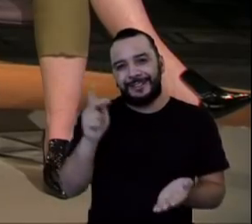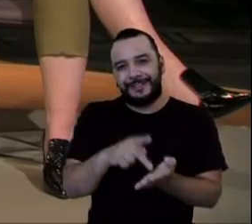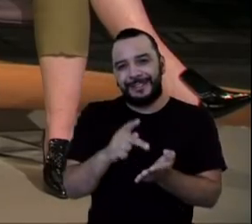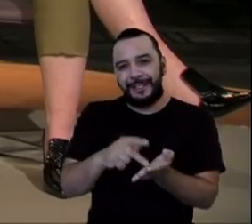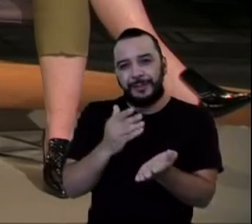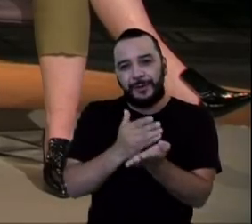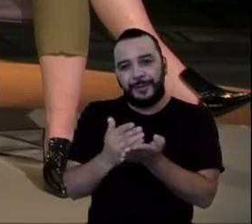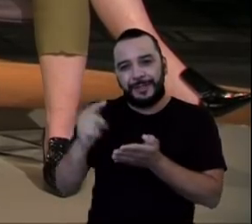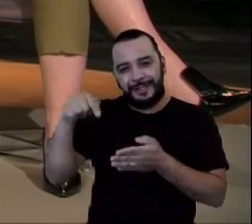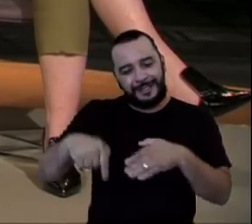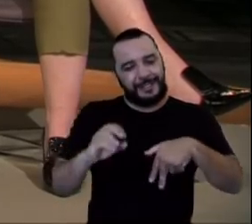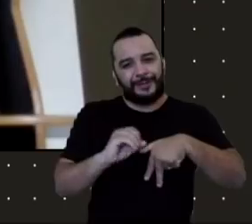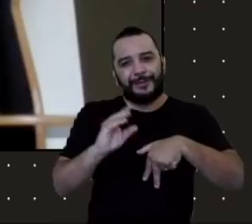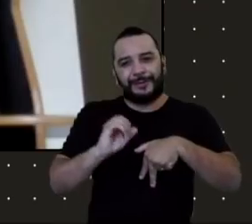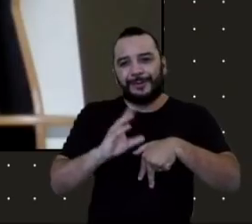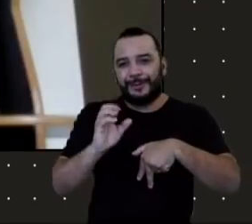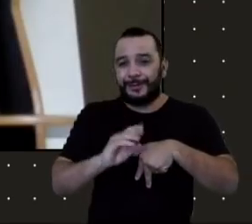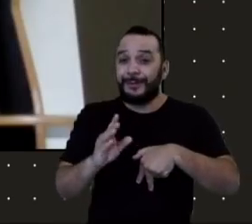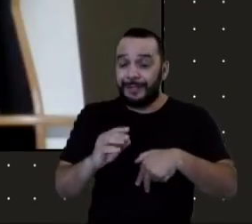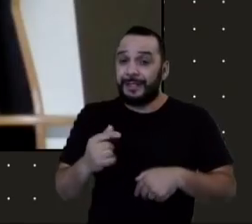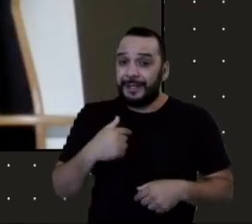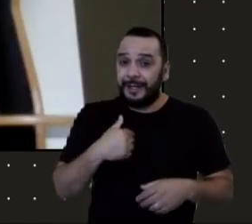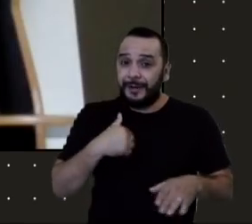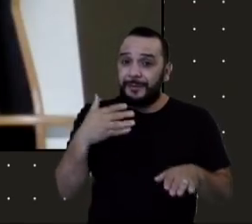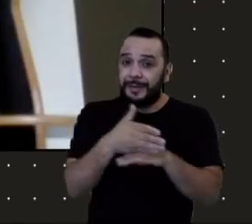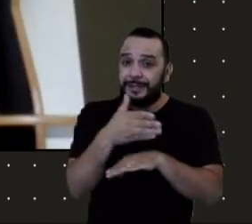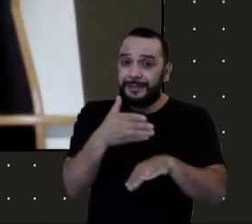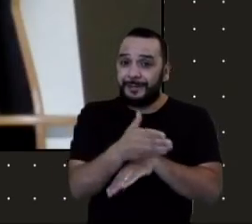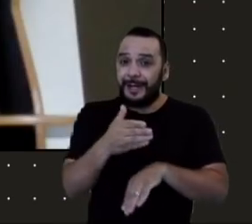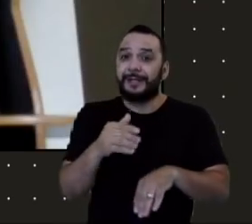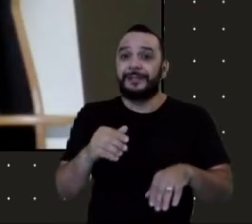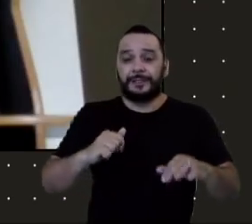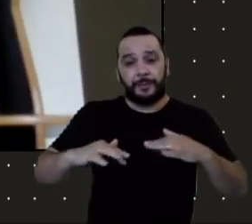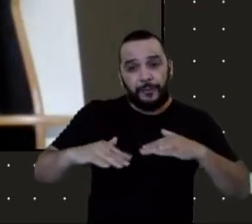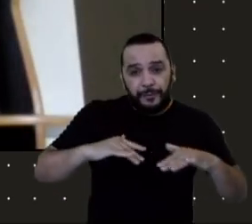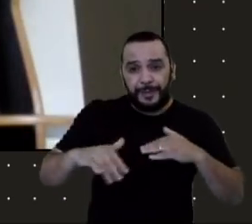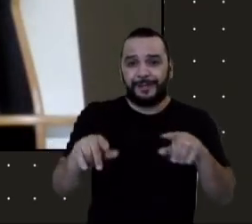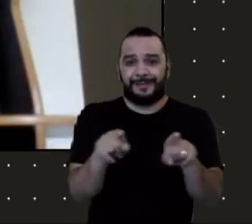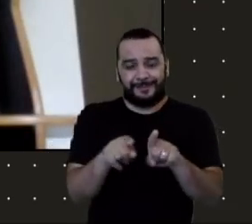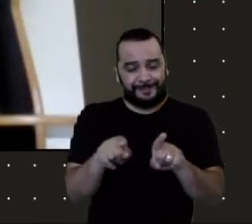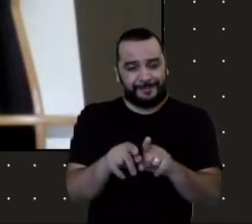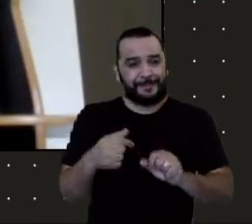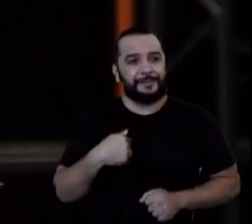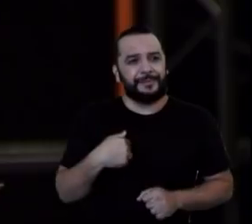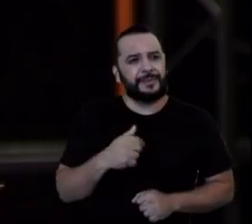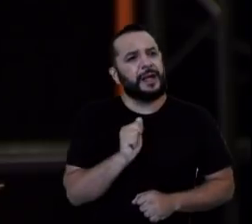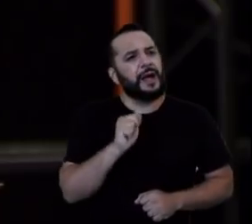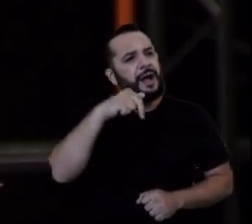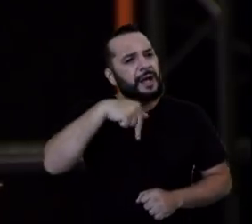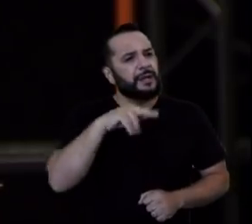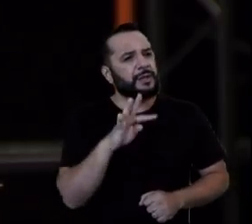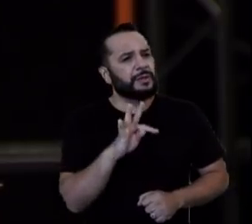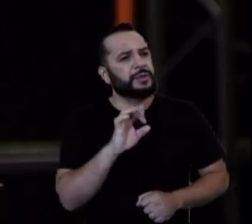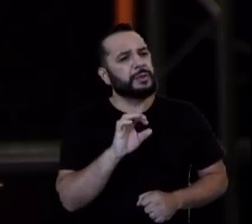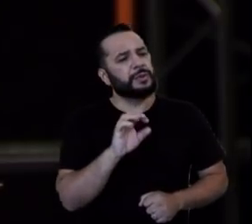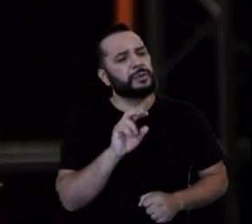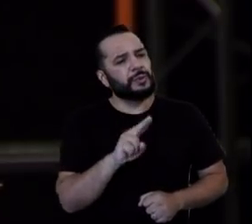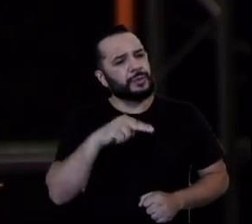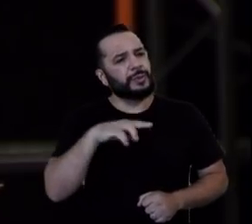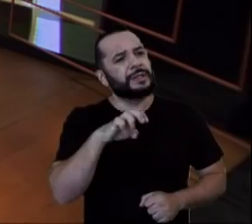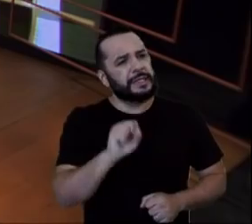gratidão de ter começado na TV Cultura e de ter participado desse movimento tão lindo. E o Antunes Filho foi